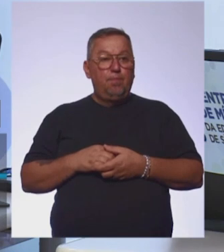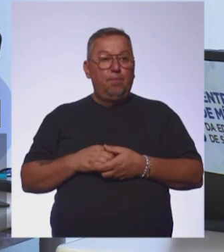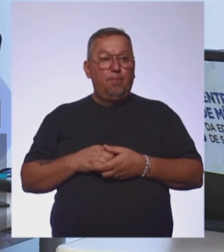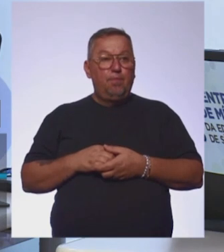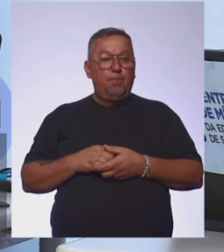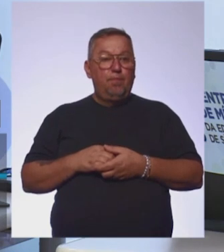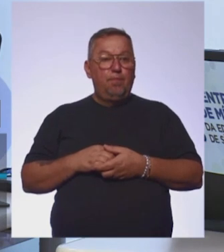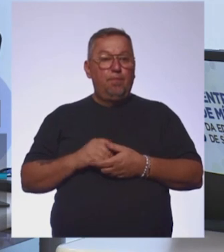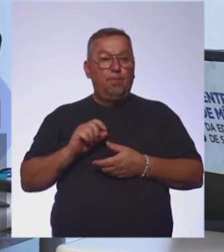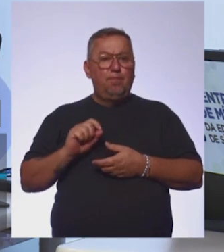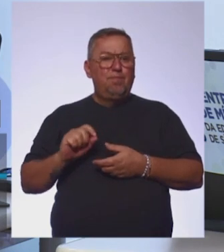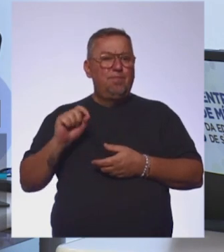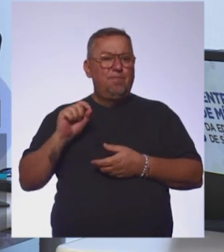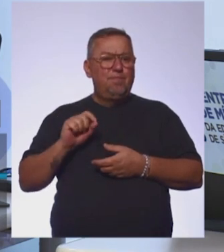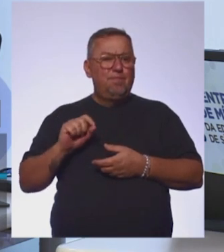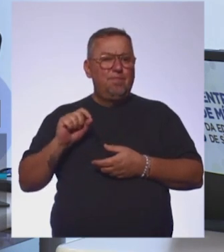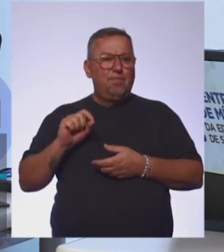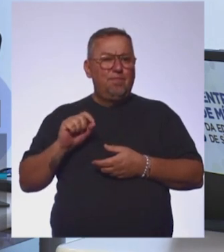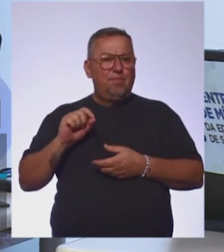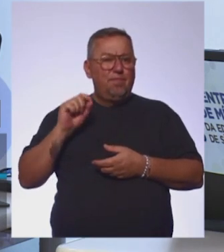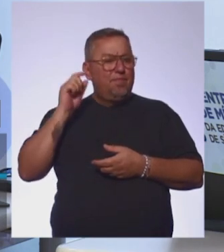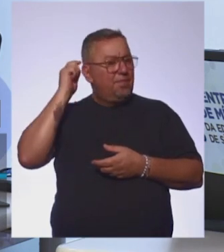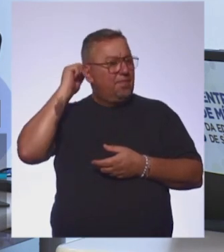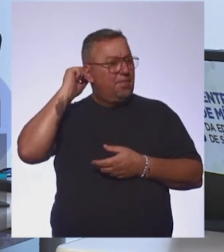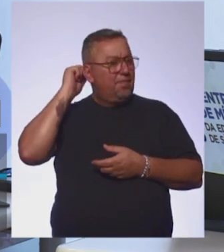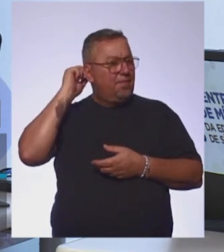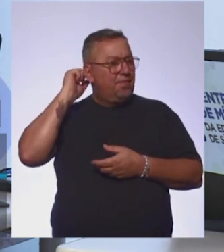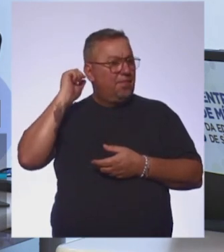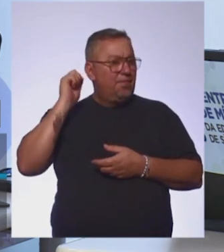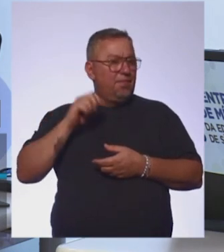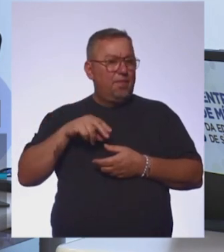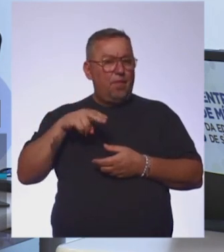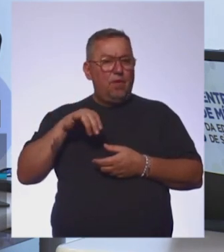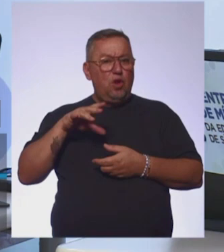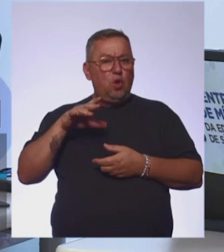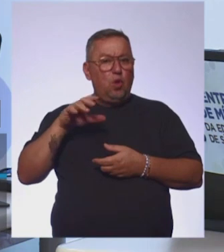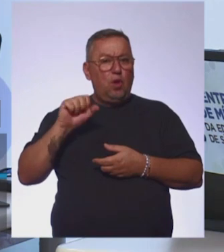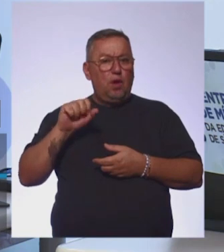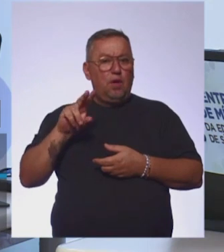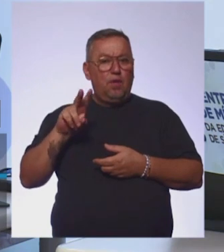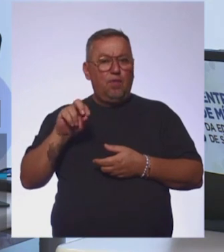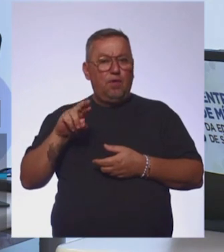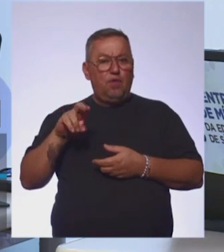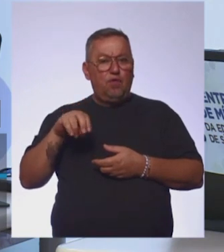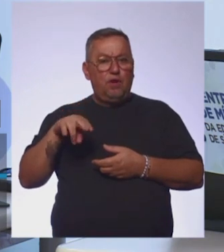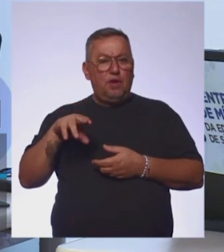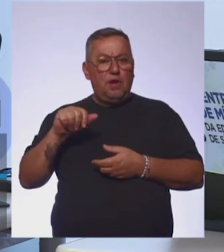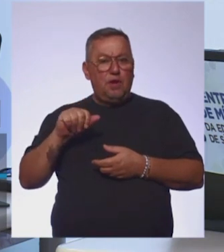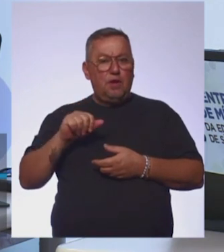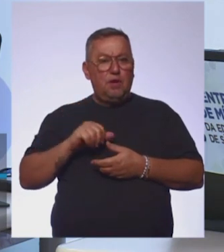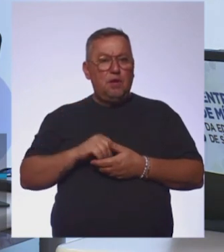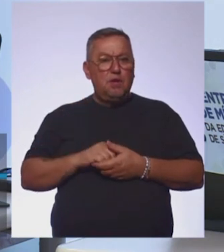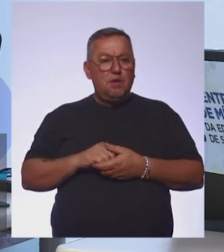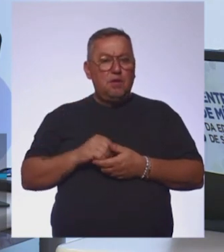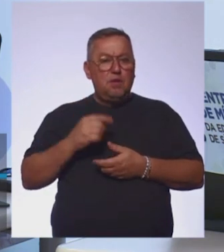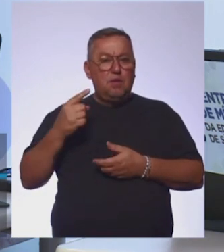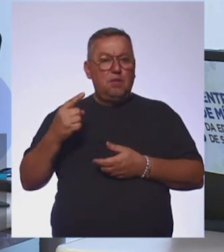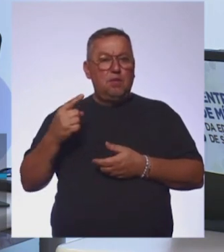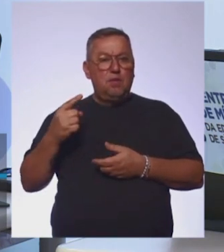Deixa eu ver quem mais. Nicolas de novo da Pro Virgiane. Virgínia, perdão, deve ser Virgínia.